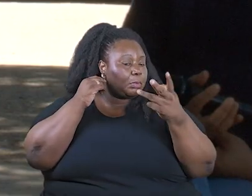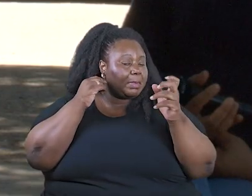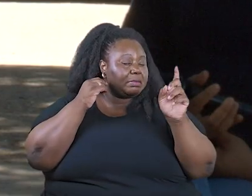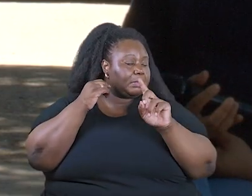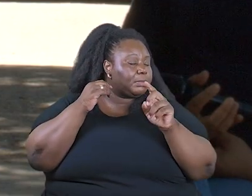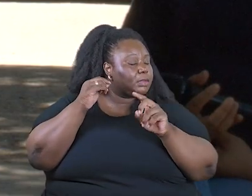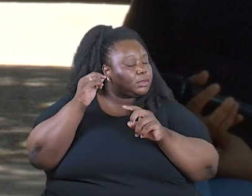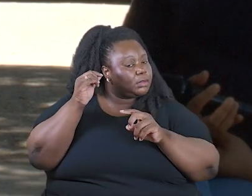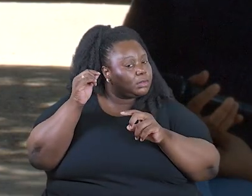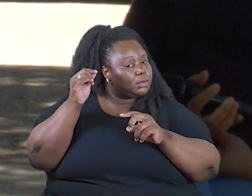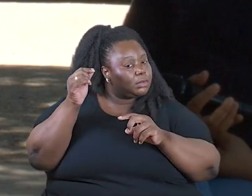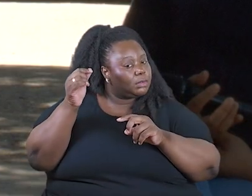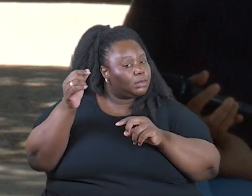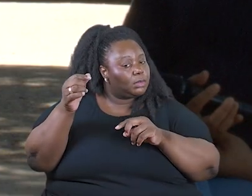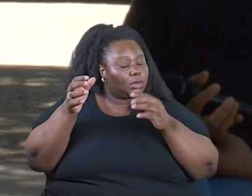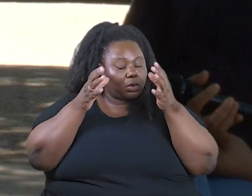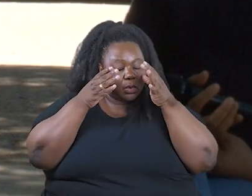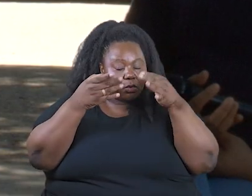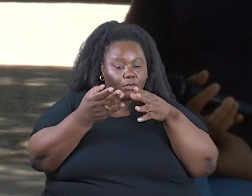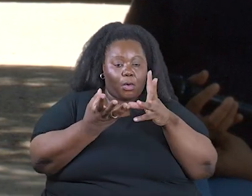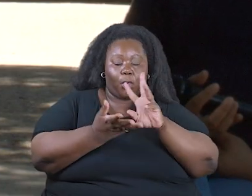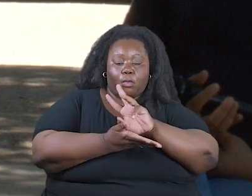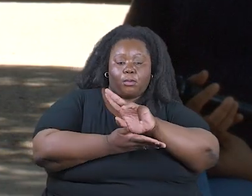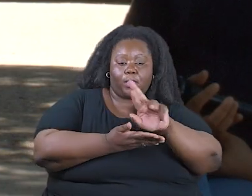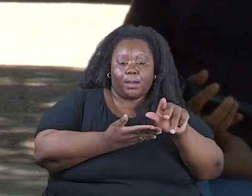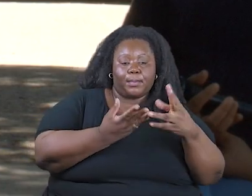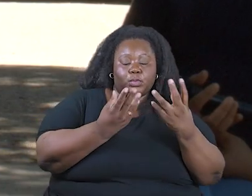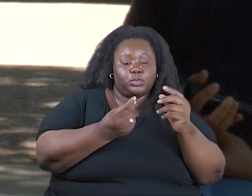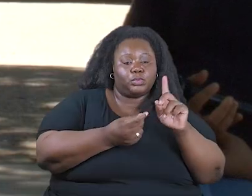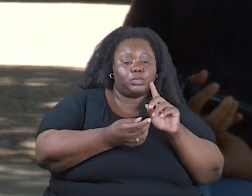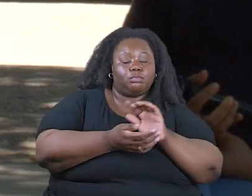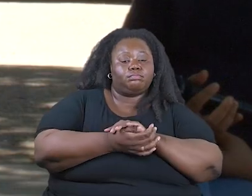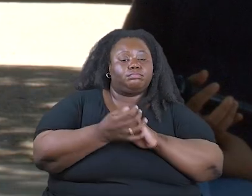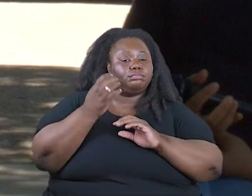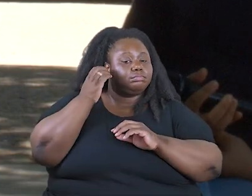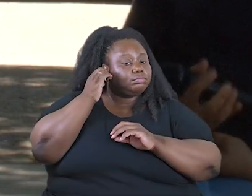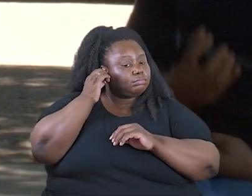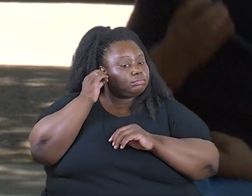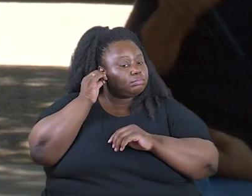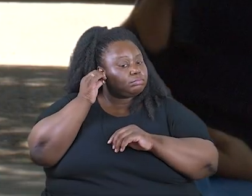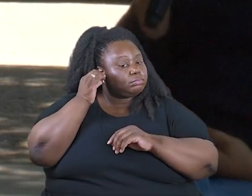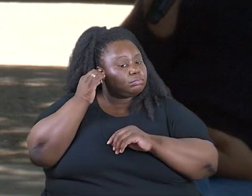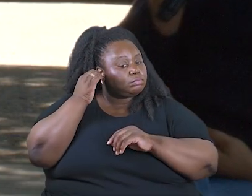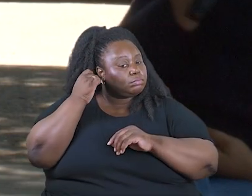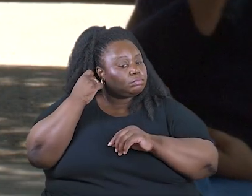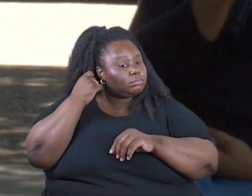percebi com esse foco, né, para múltiplo ou para livro de artista.